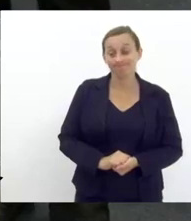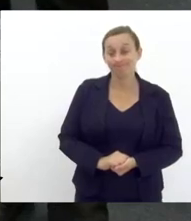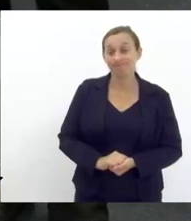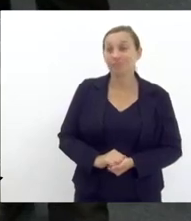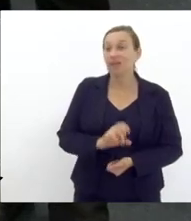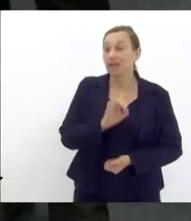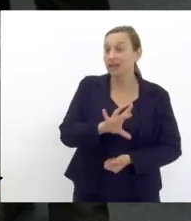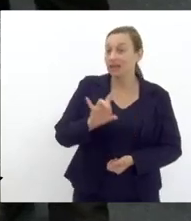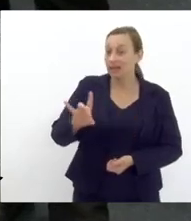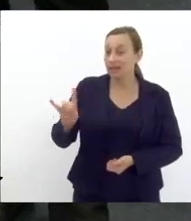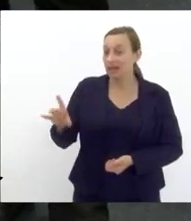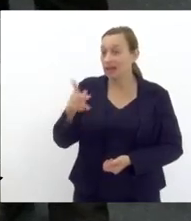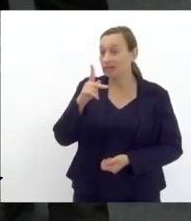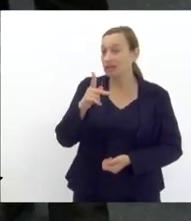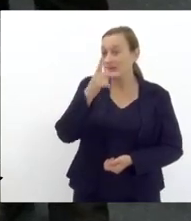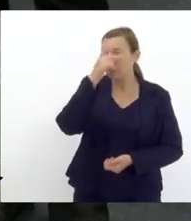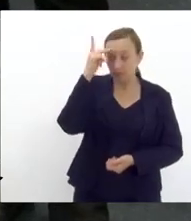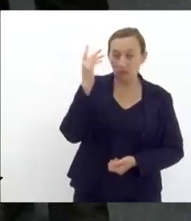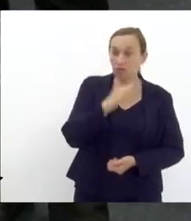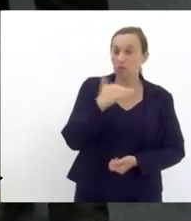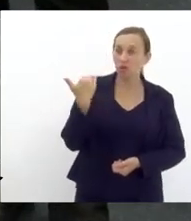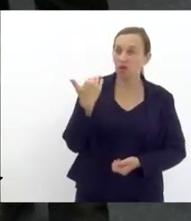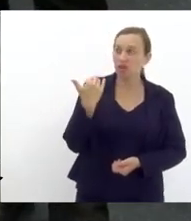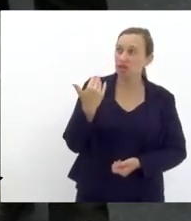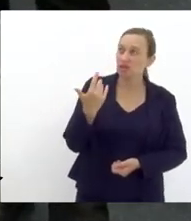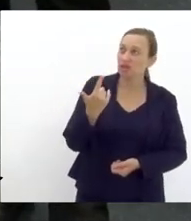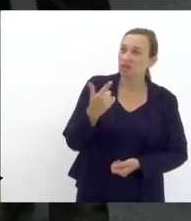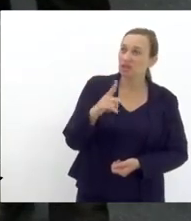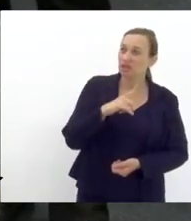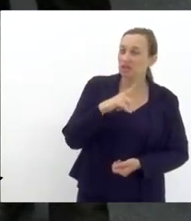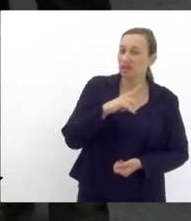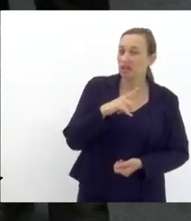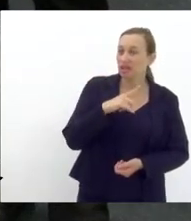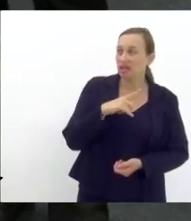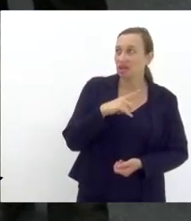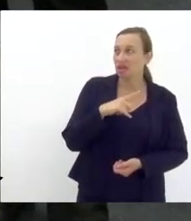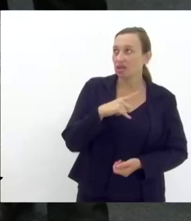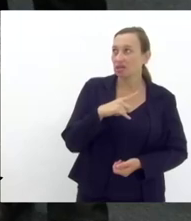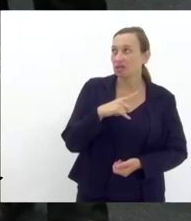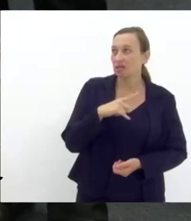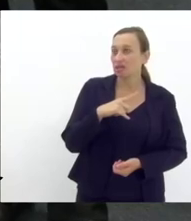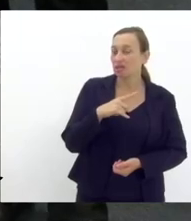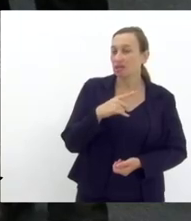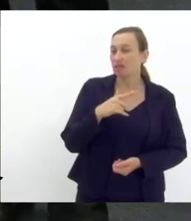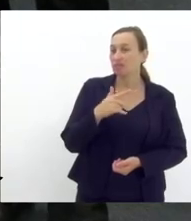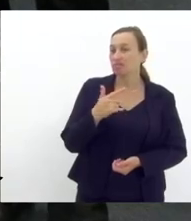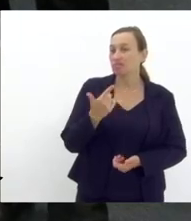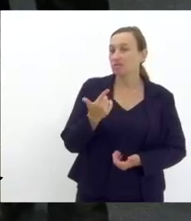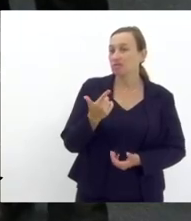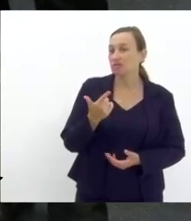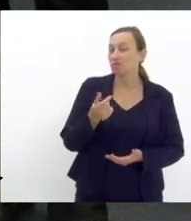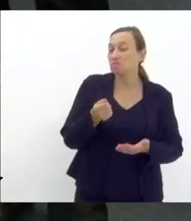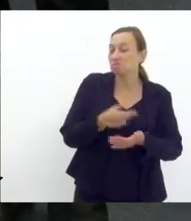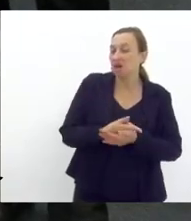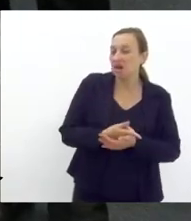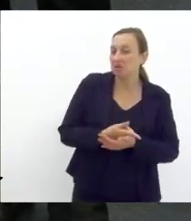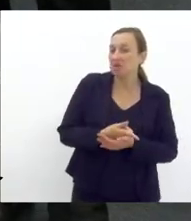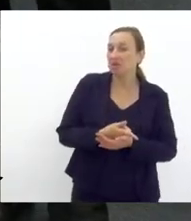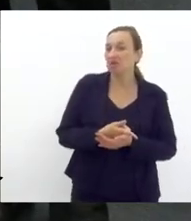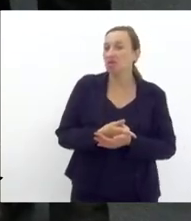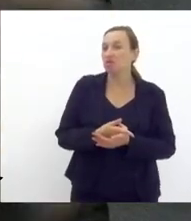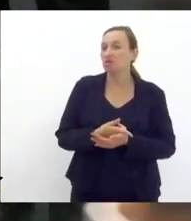cada indenização dessa terá que ter uma nota de empenho uma liquidação um pagamento